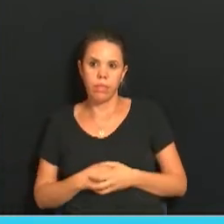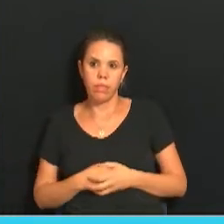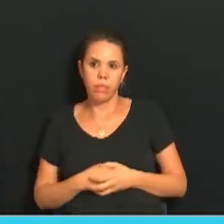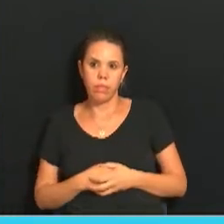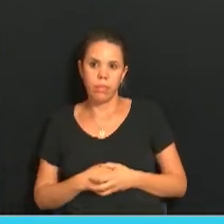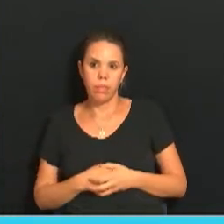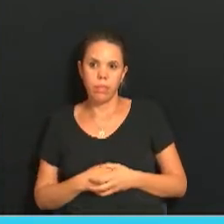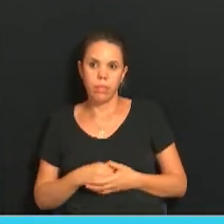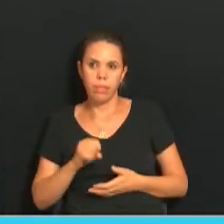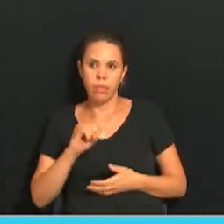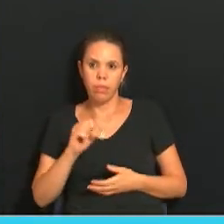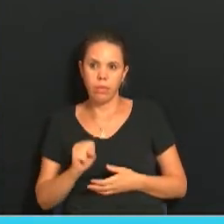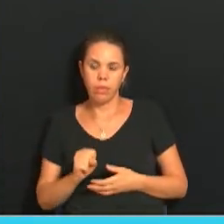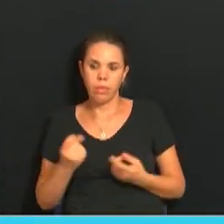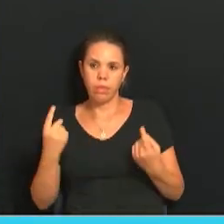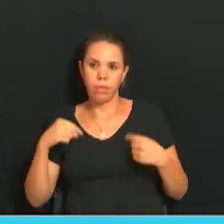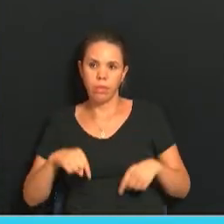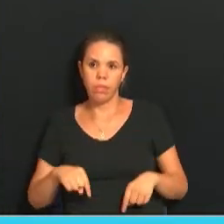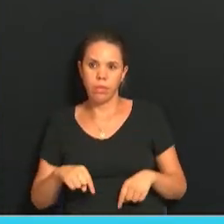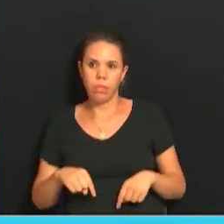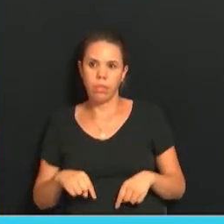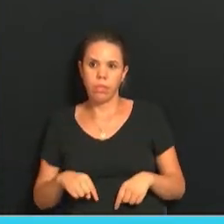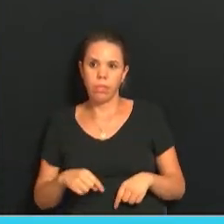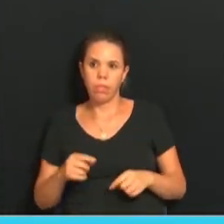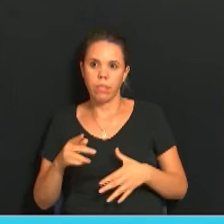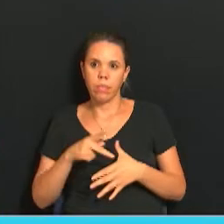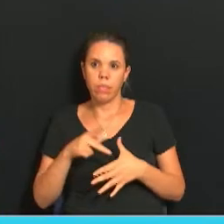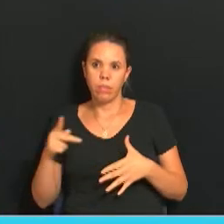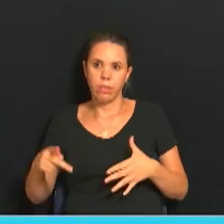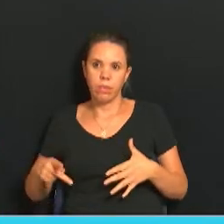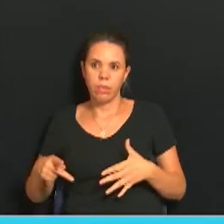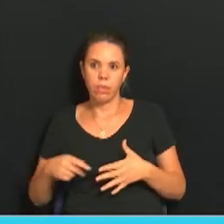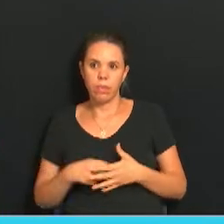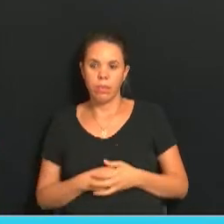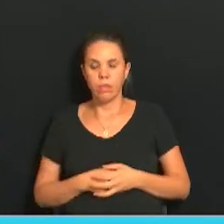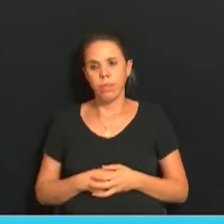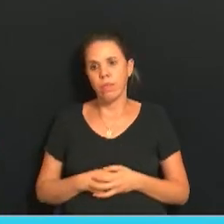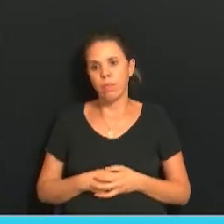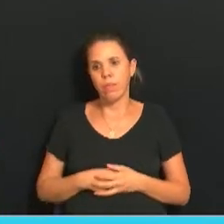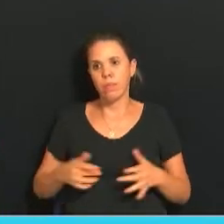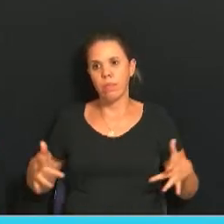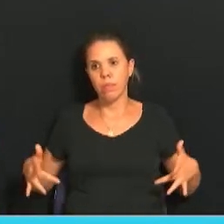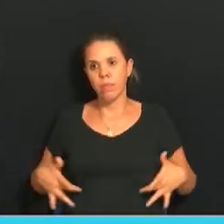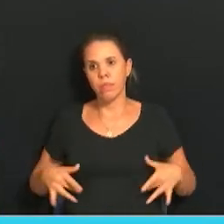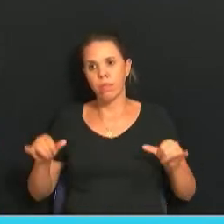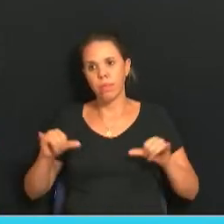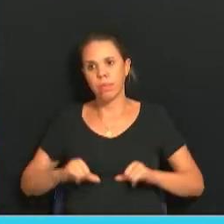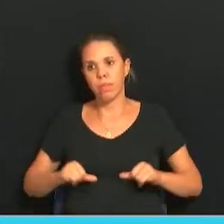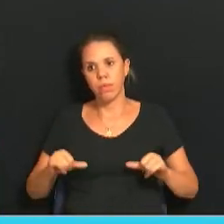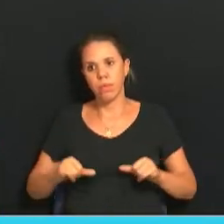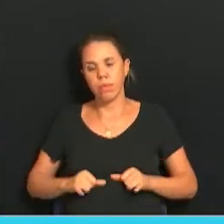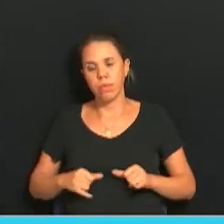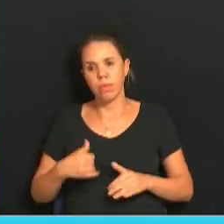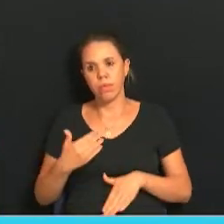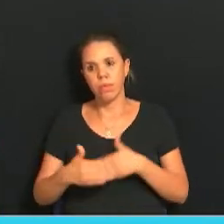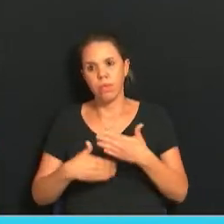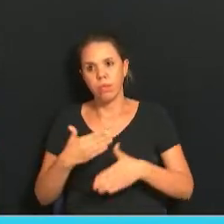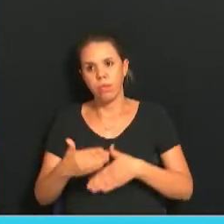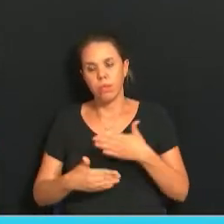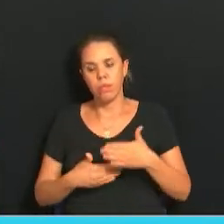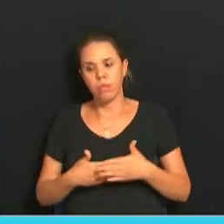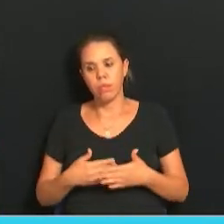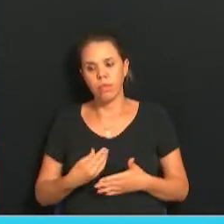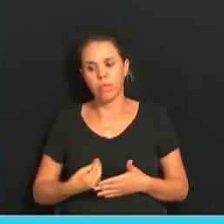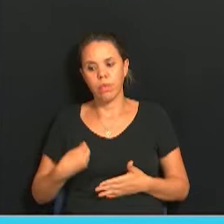que circulam nesse corpo, assim como as proteínas. Para vocês terem uma ideia, o rim ele sofreu uma evolução ao longo das